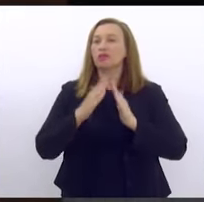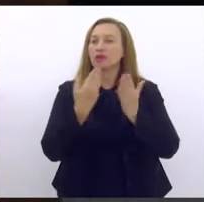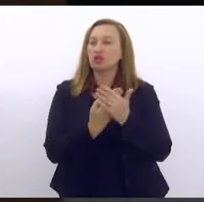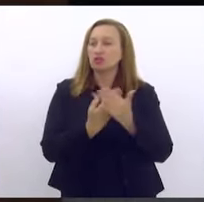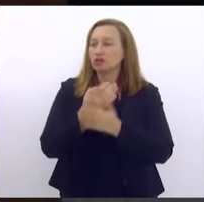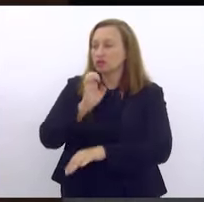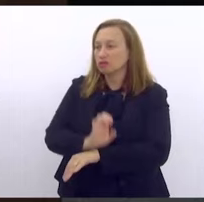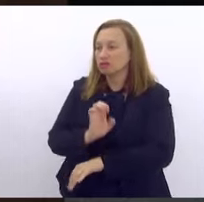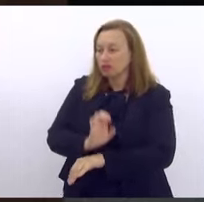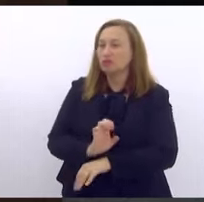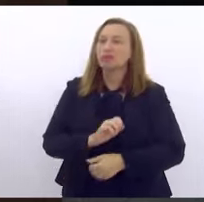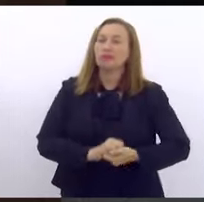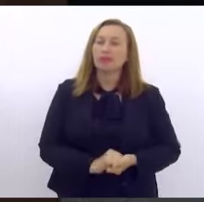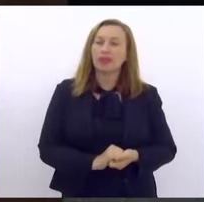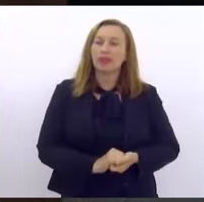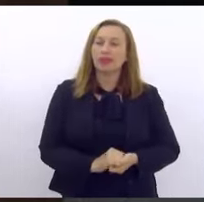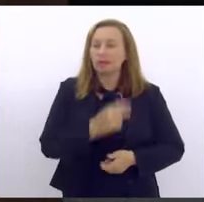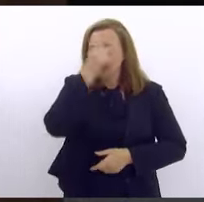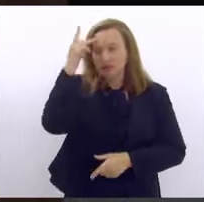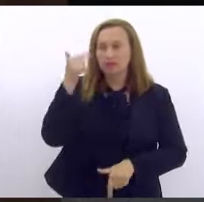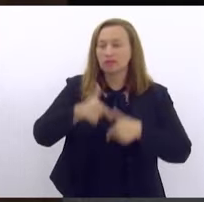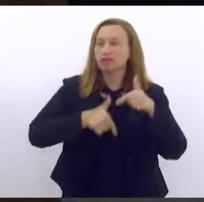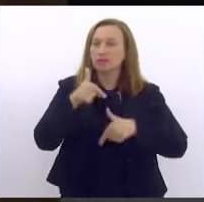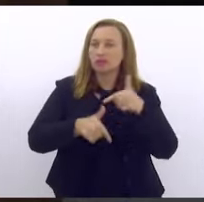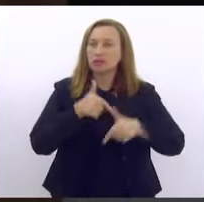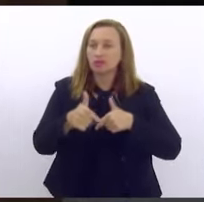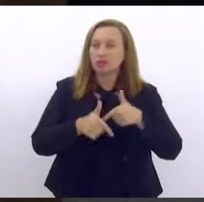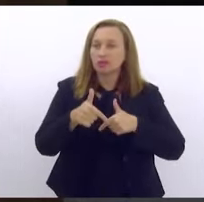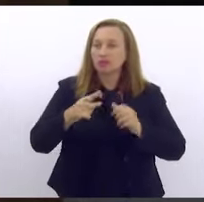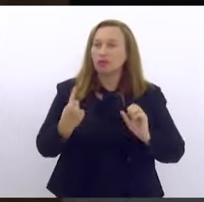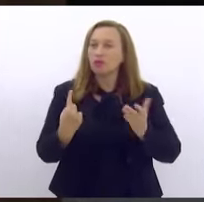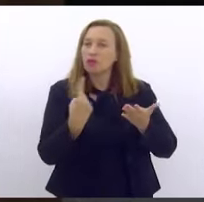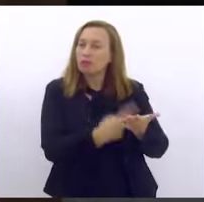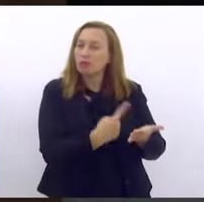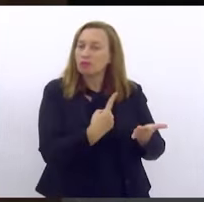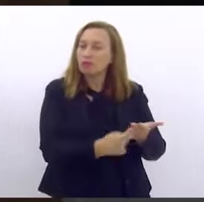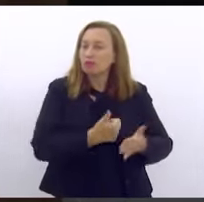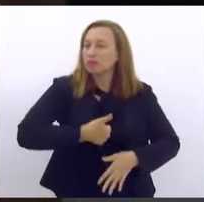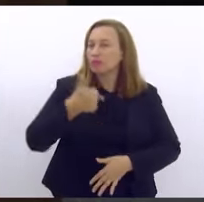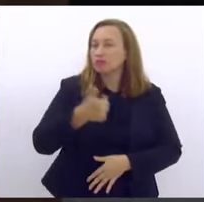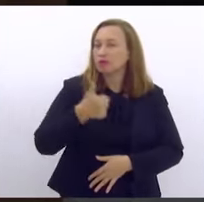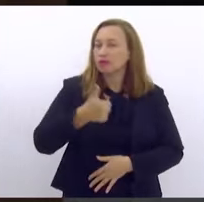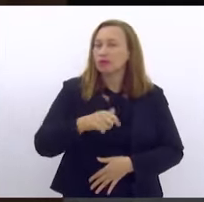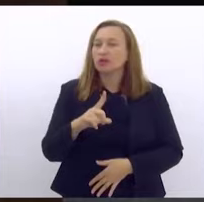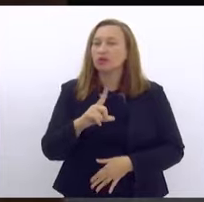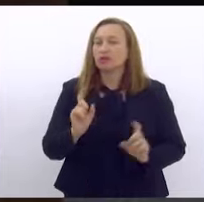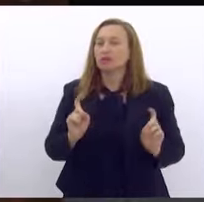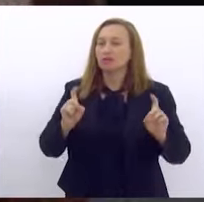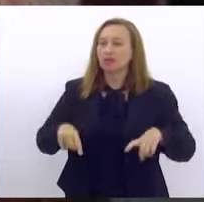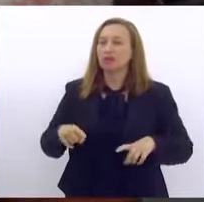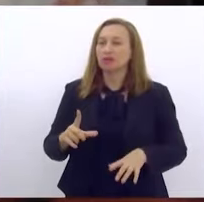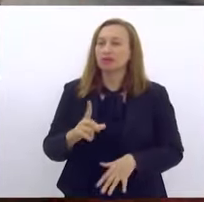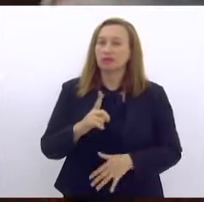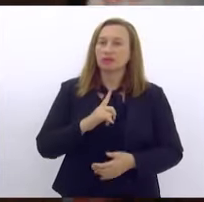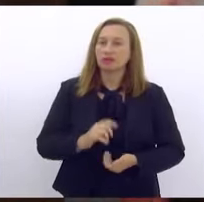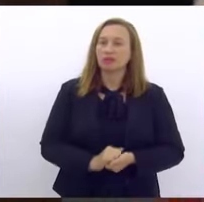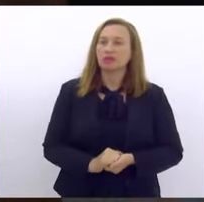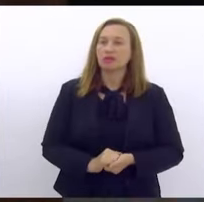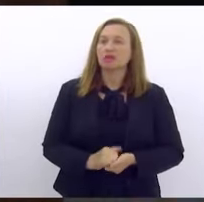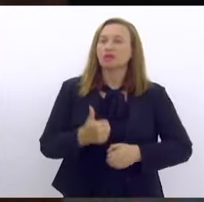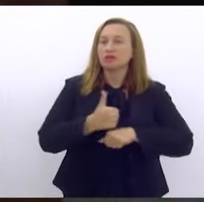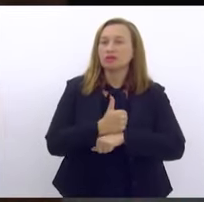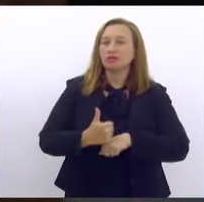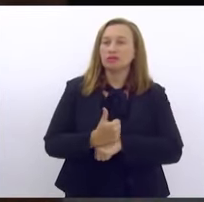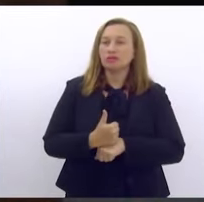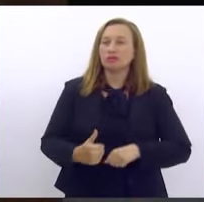da classe trabalhadora, a defesa intransigente, o compromisso de primeira hora que a nossa mandata tem com os profissionais